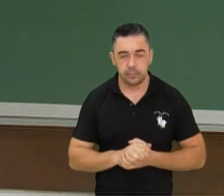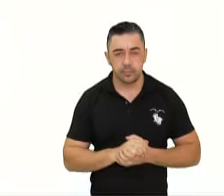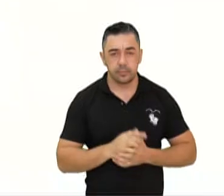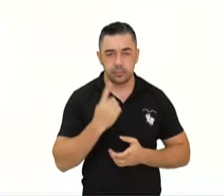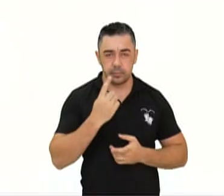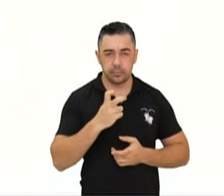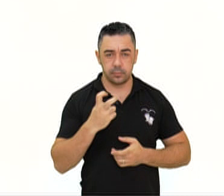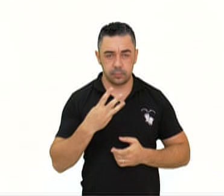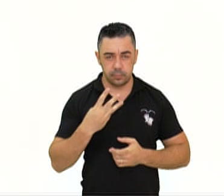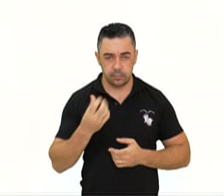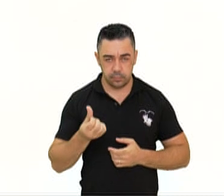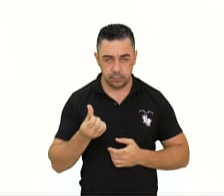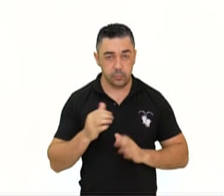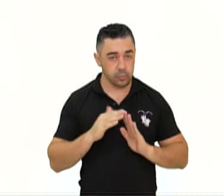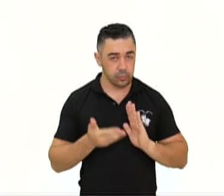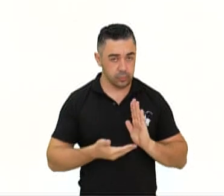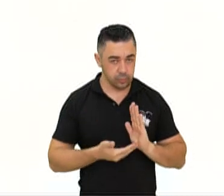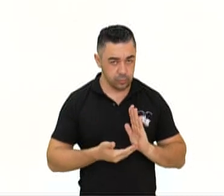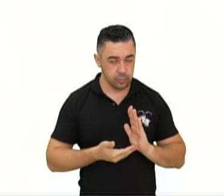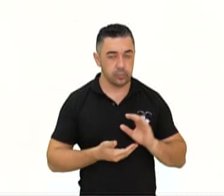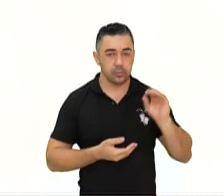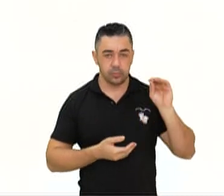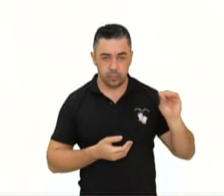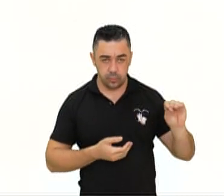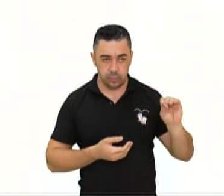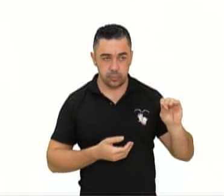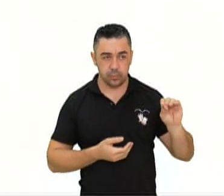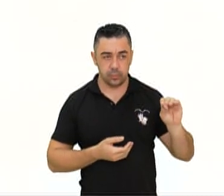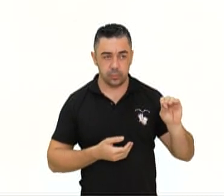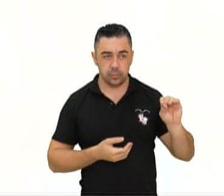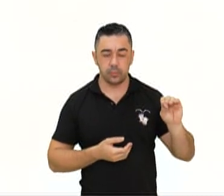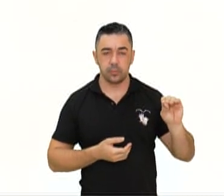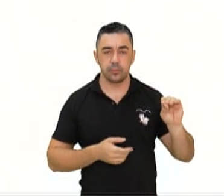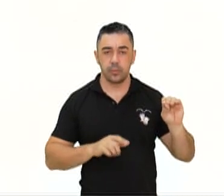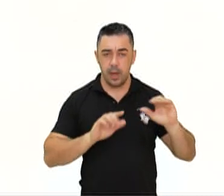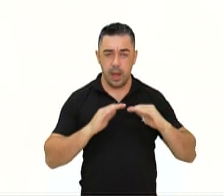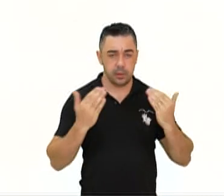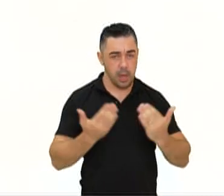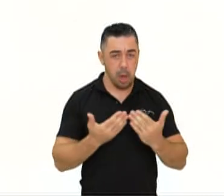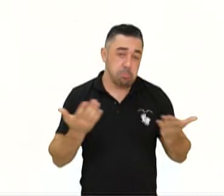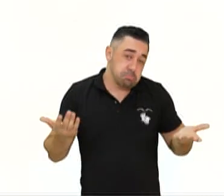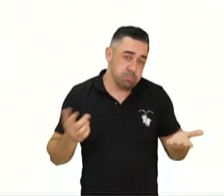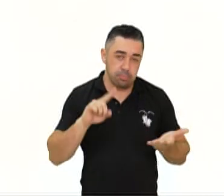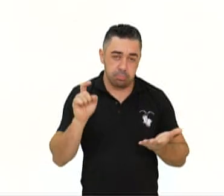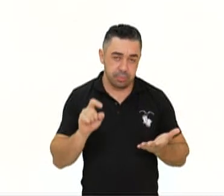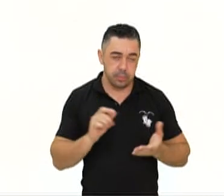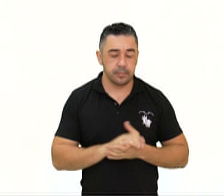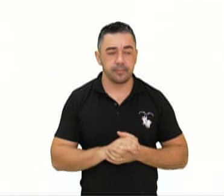esse 1.536, que é a área total, tirei do enunciado. A área lateral não sei